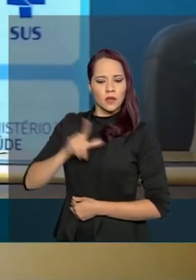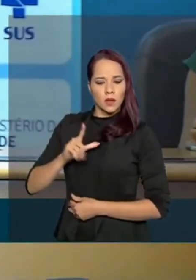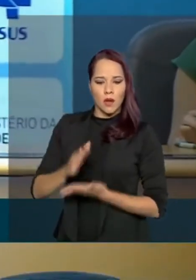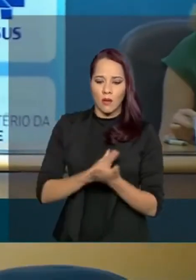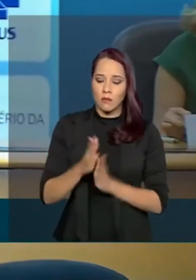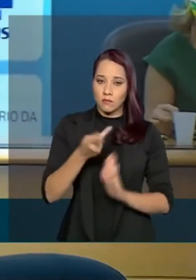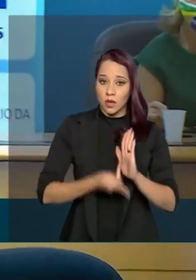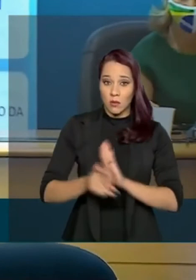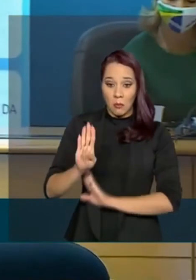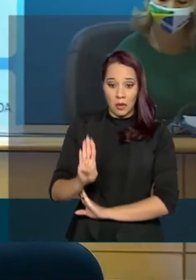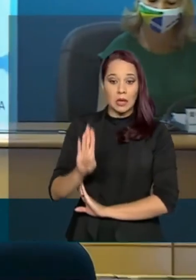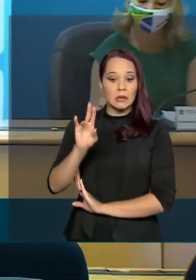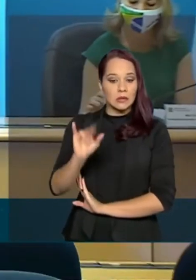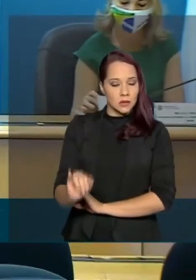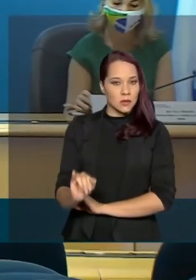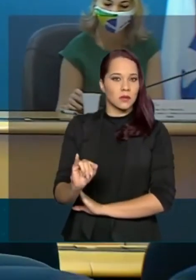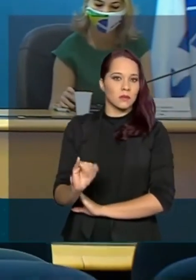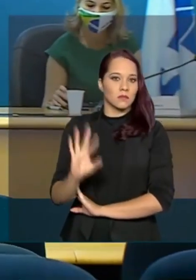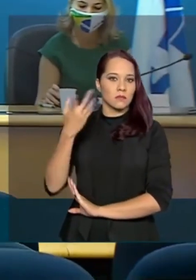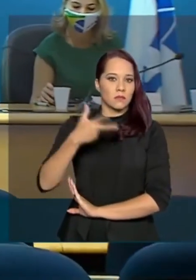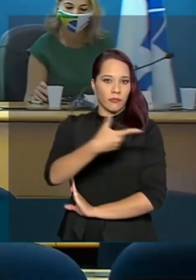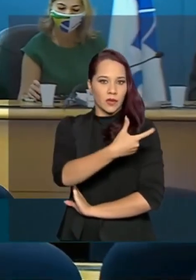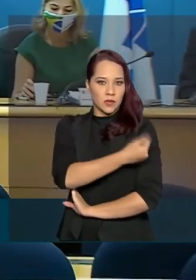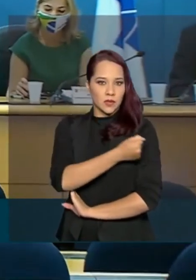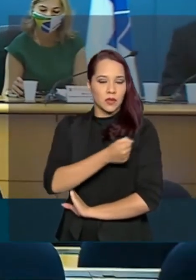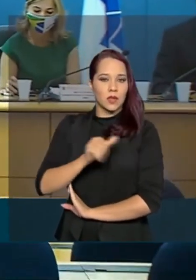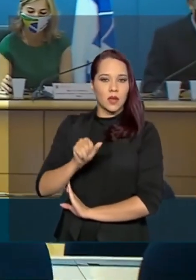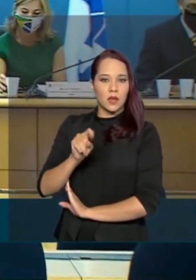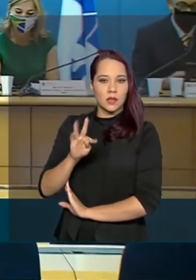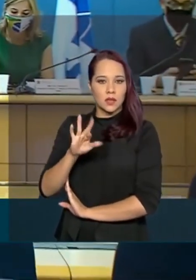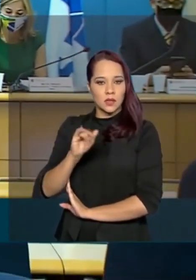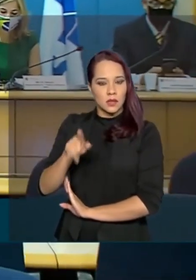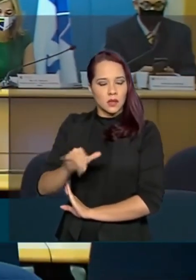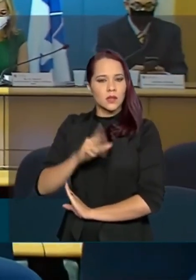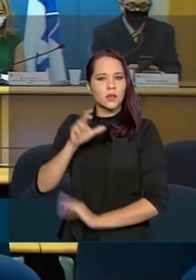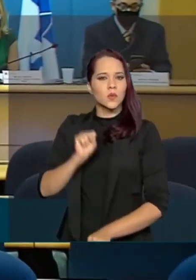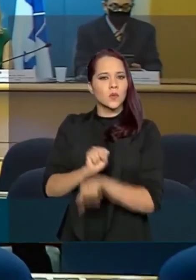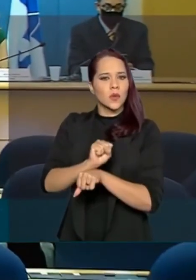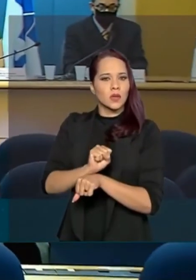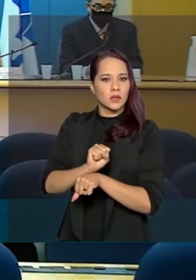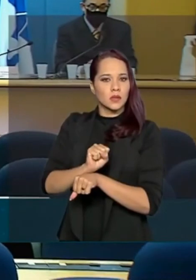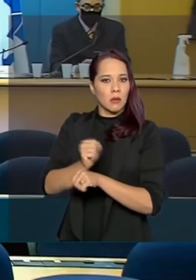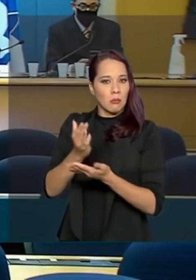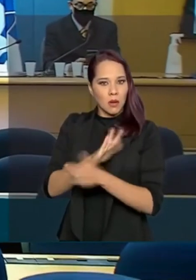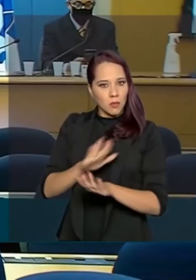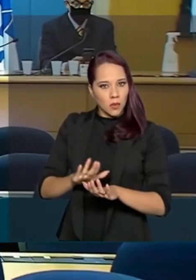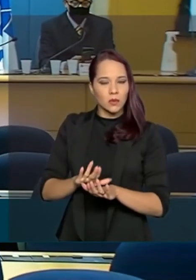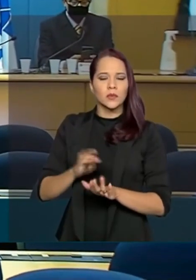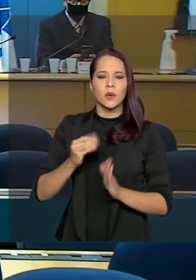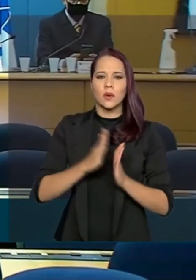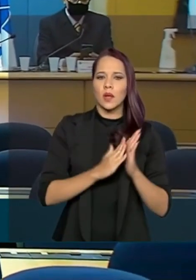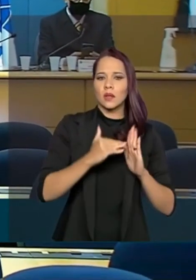plano B caso a vacina da AstraZeneca seja suspensa em definitivo? O calendário previsto com as